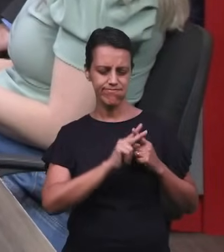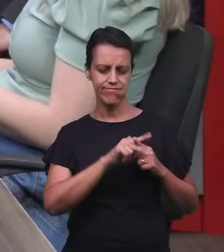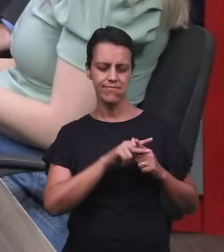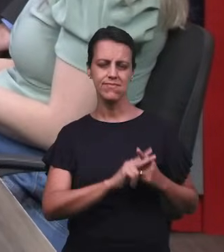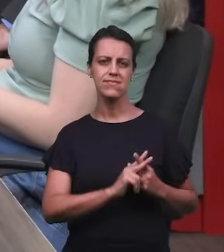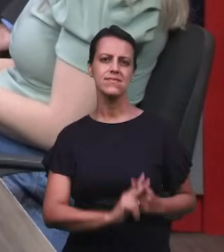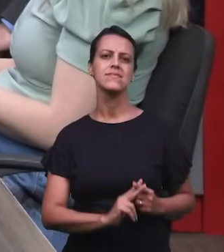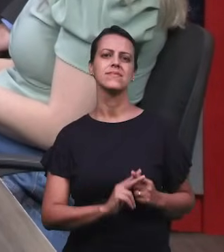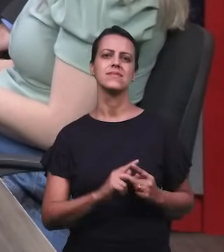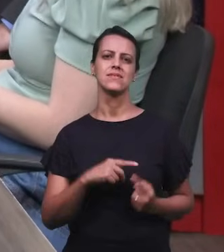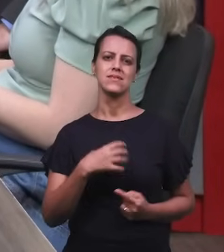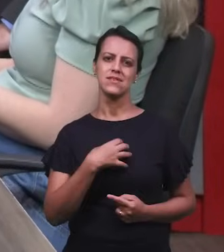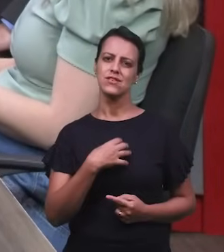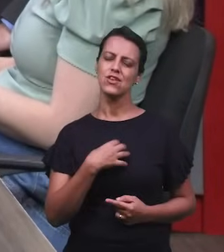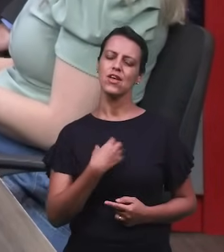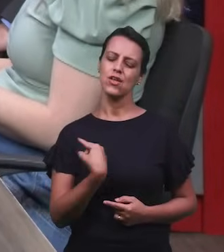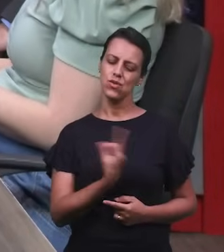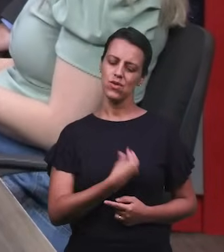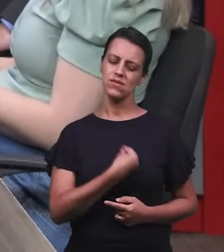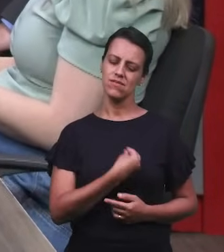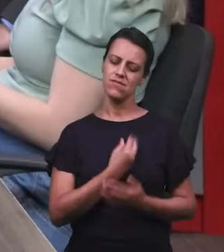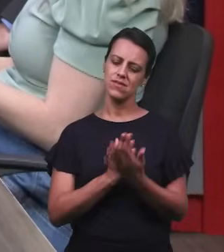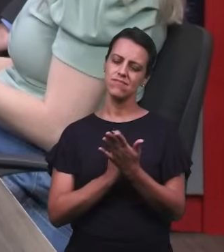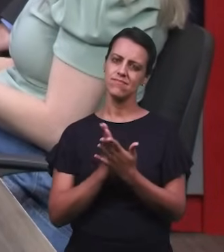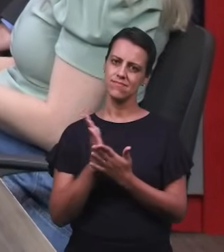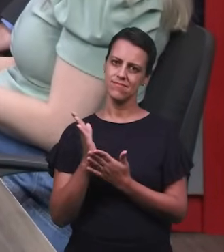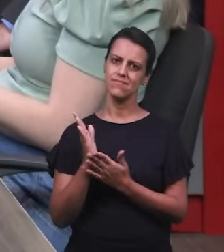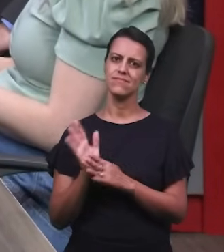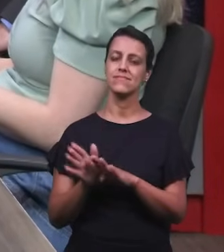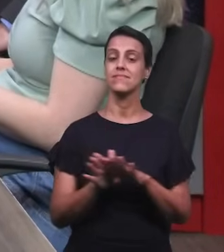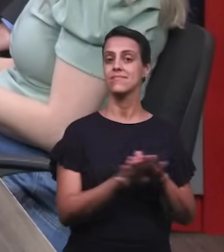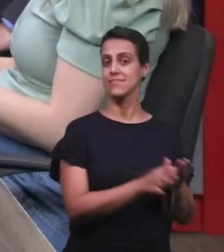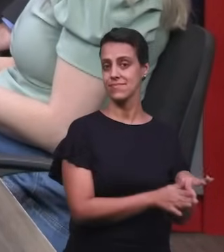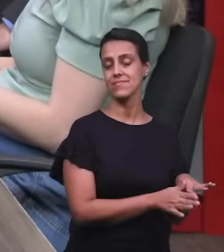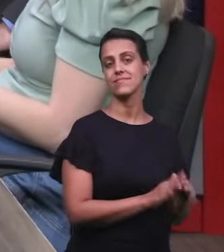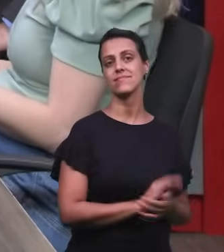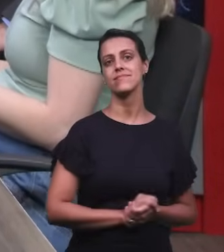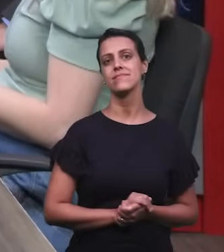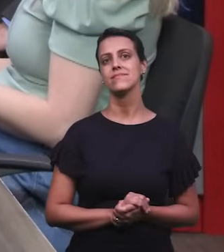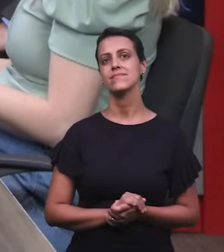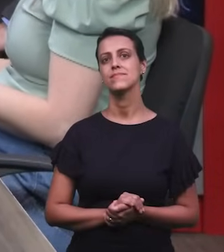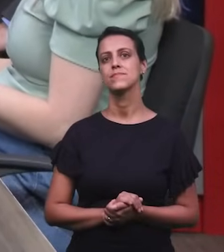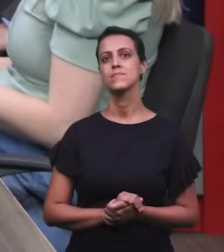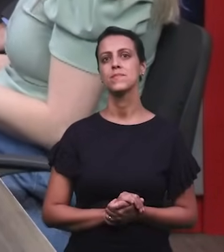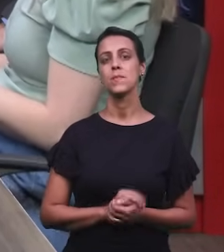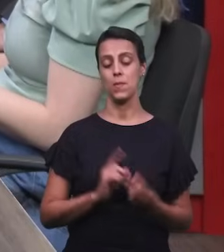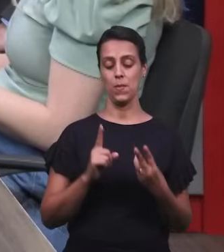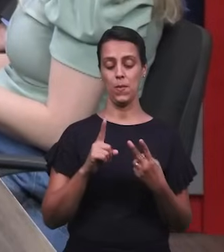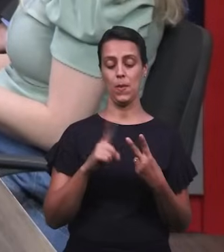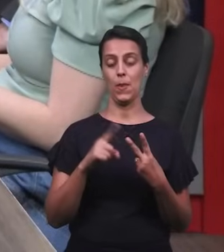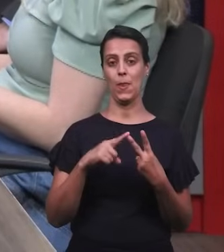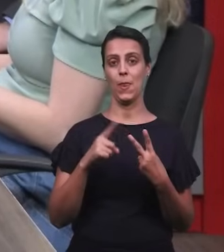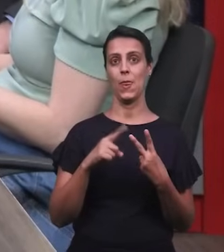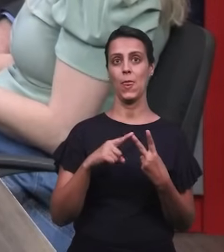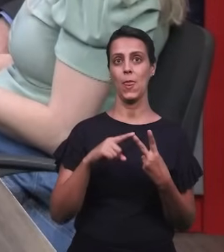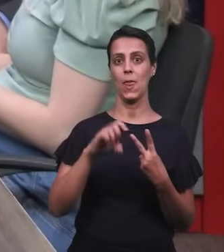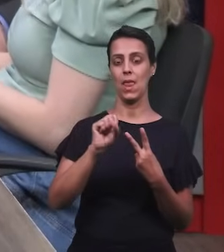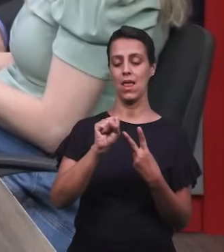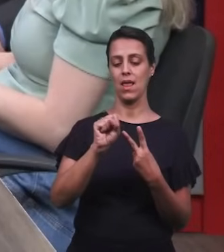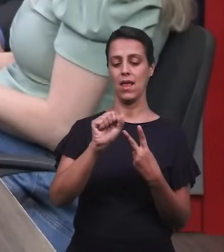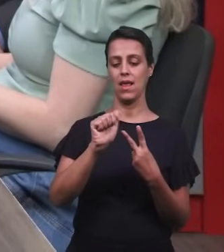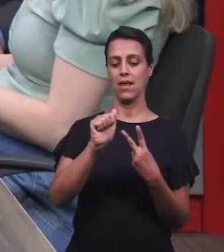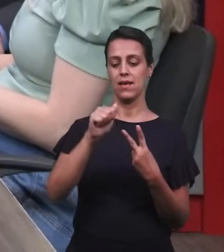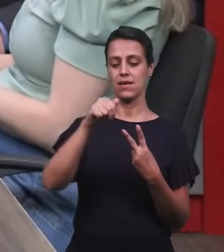para que nós possamos caminhar na presença do Senhor. Amém. Eu queria que a irmã continuasse, né? O próximo. Amém. O próximo é o